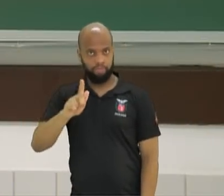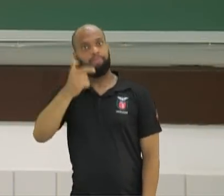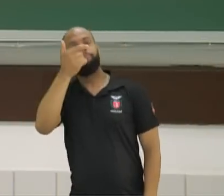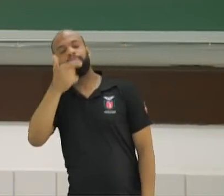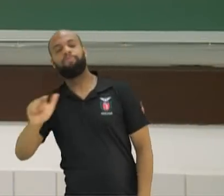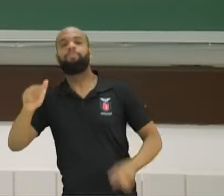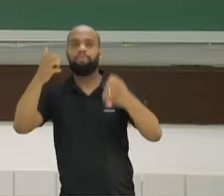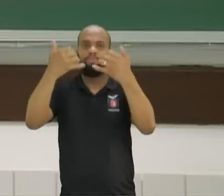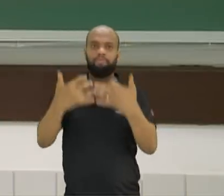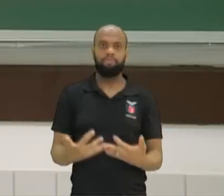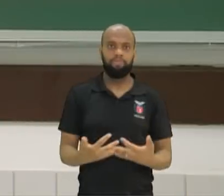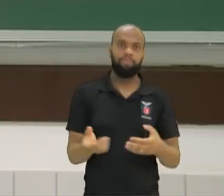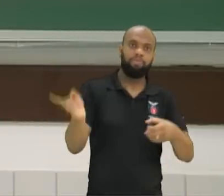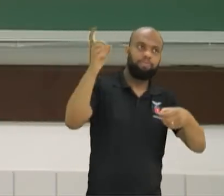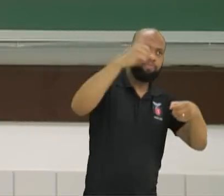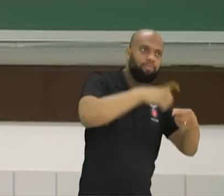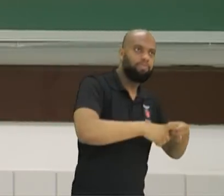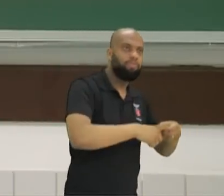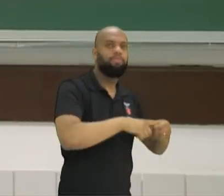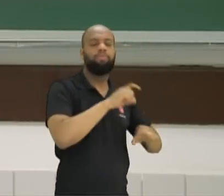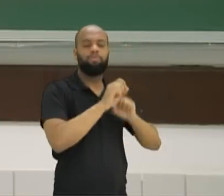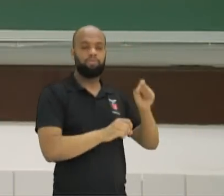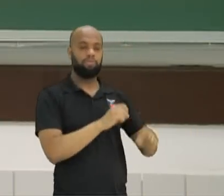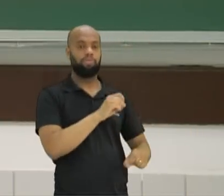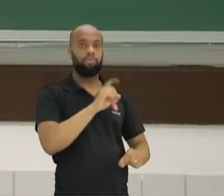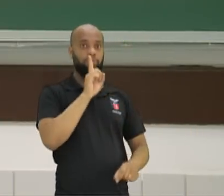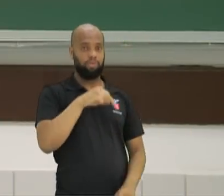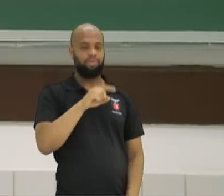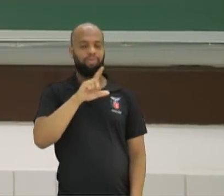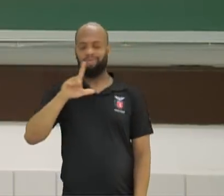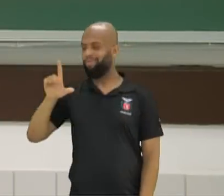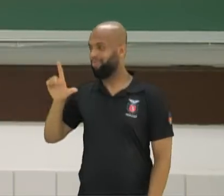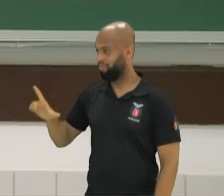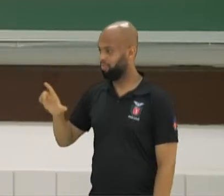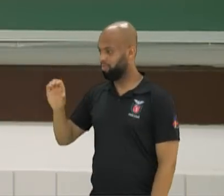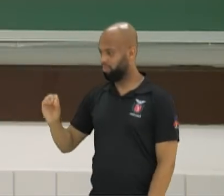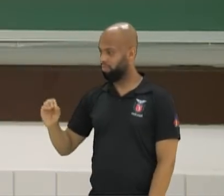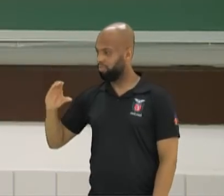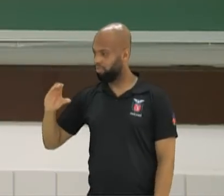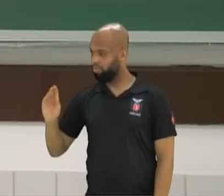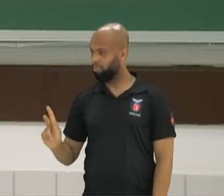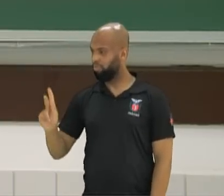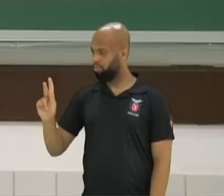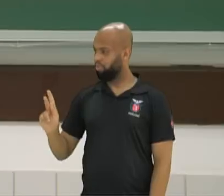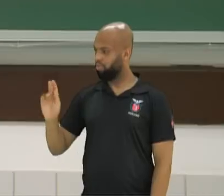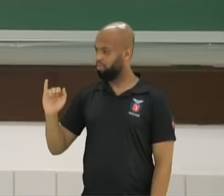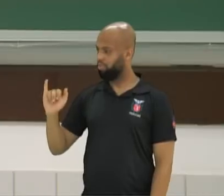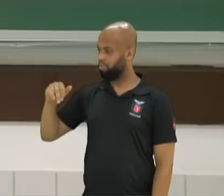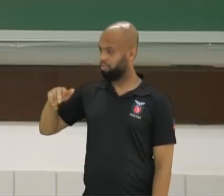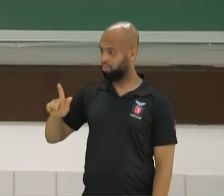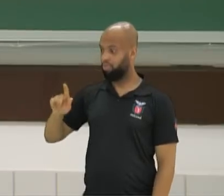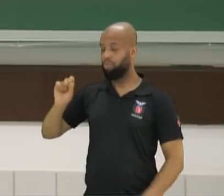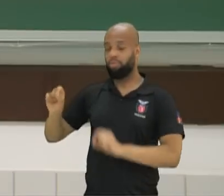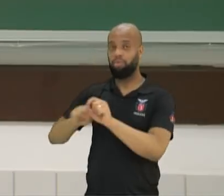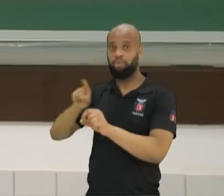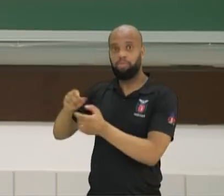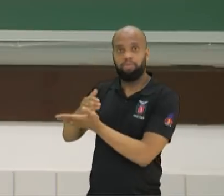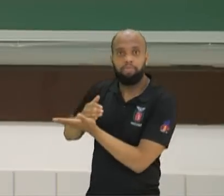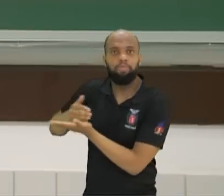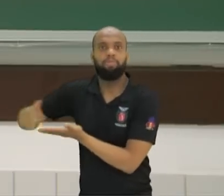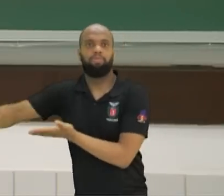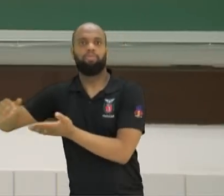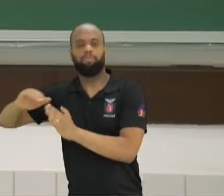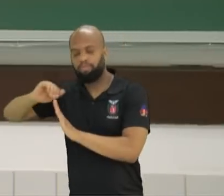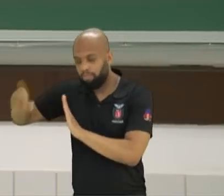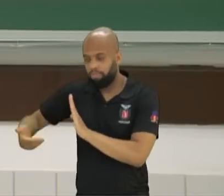gente volta lá no locking. Lembra quando a gente falou sobre o locking, que ele era o precursor, considerado precursor